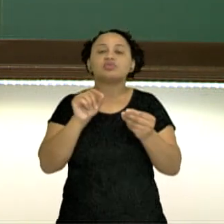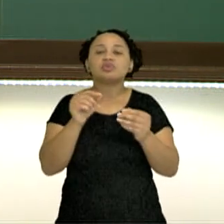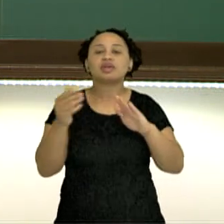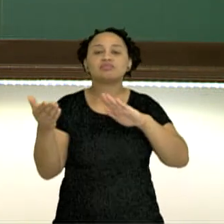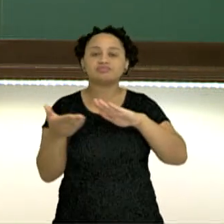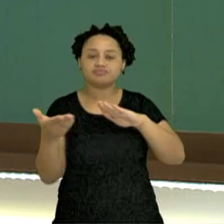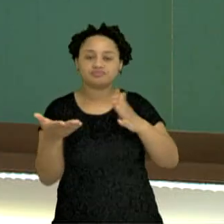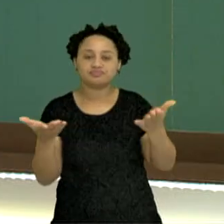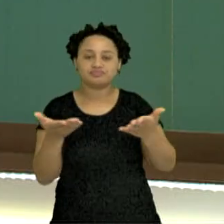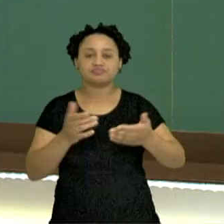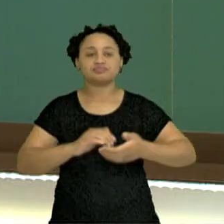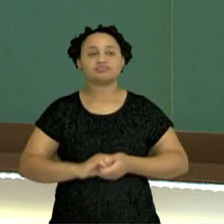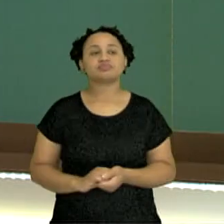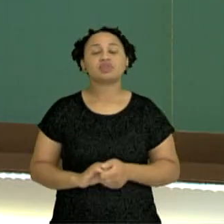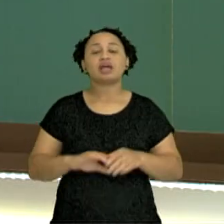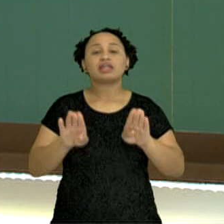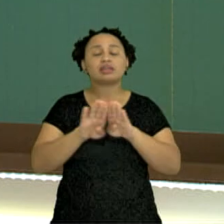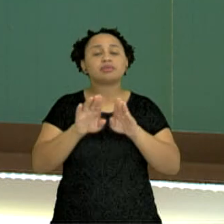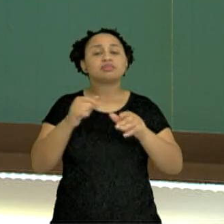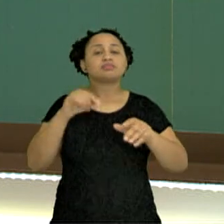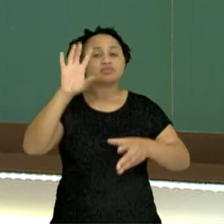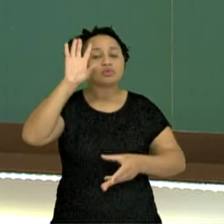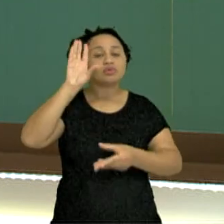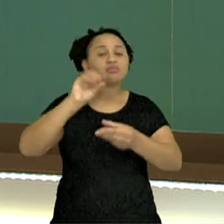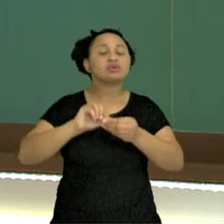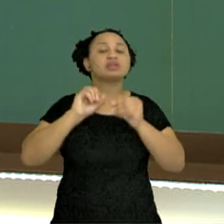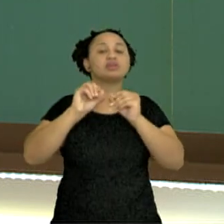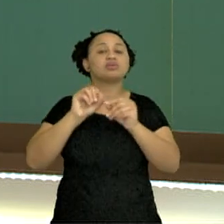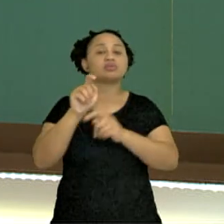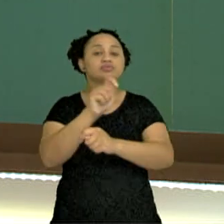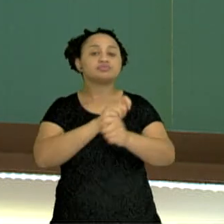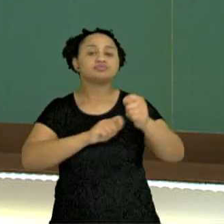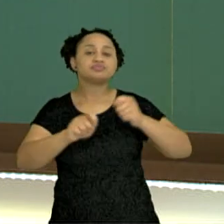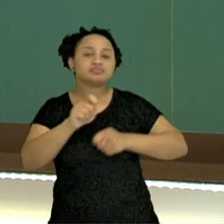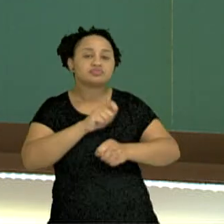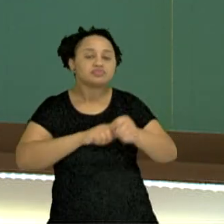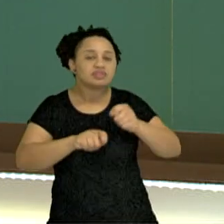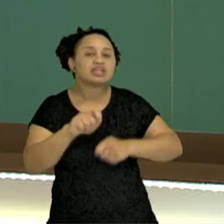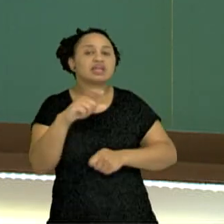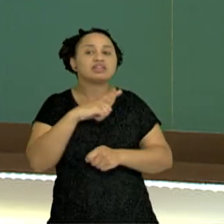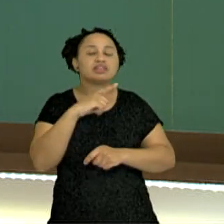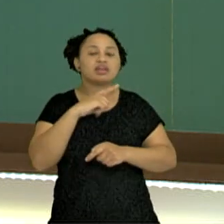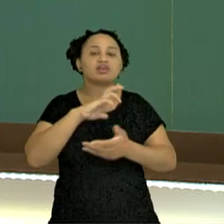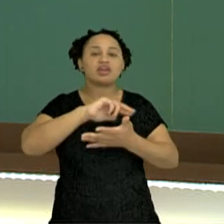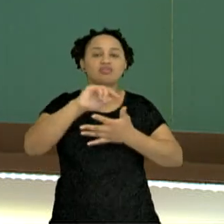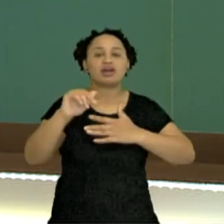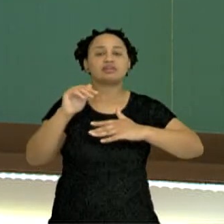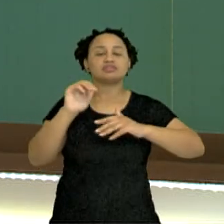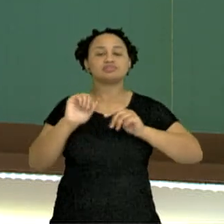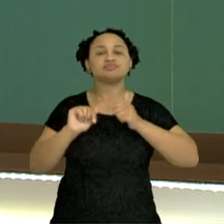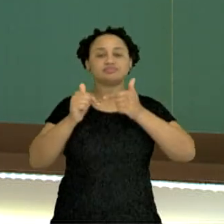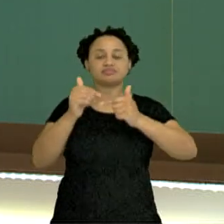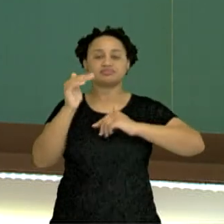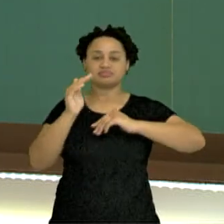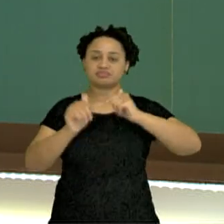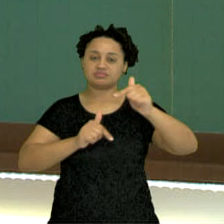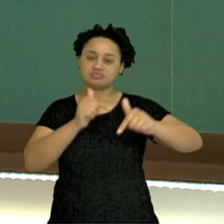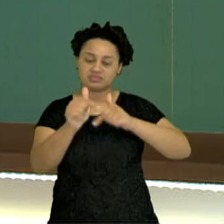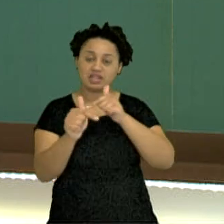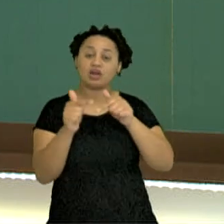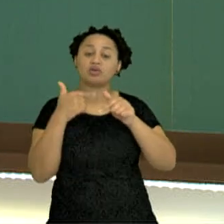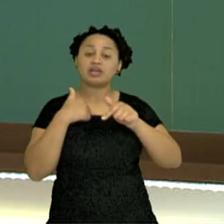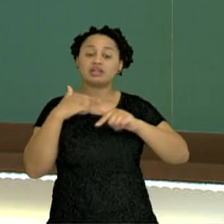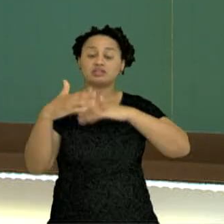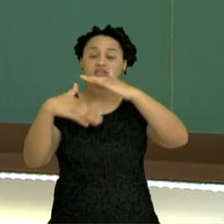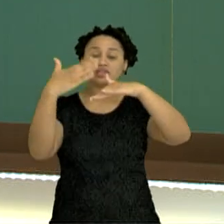a gente já tem que ter muito claro que a economia ela compreende o conjunto de atividades desenvolvidas pela